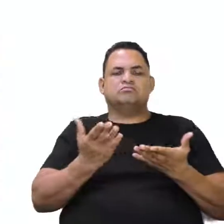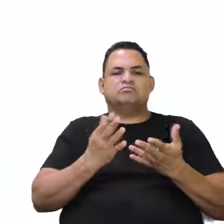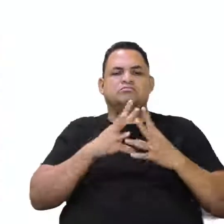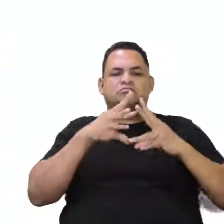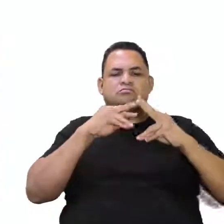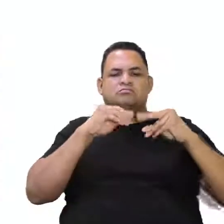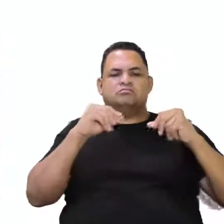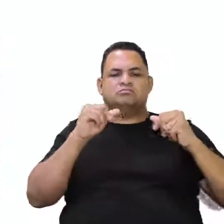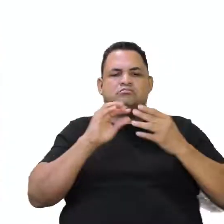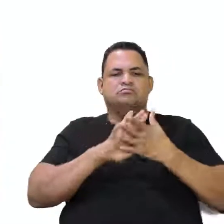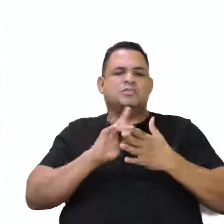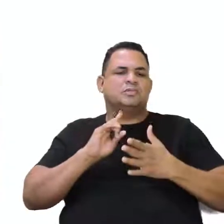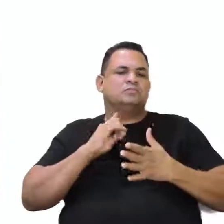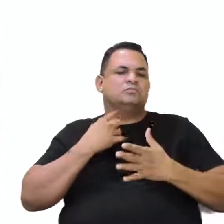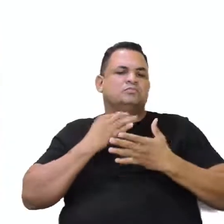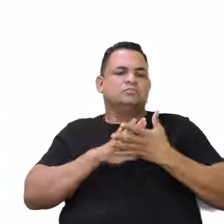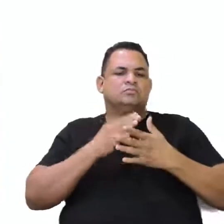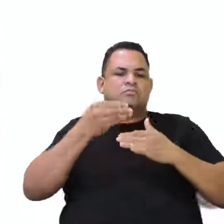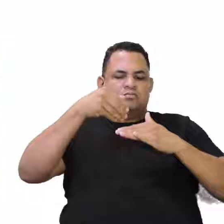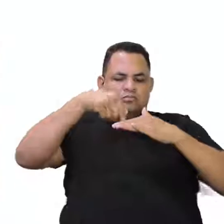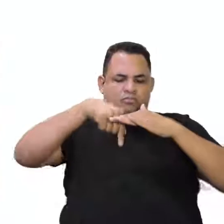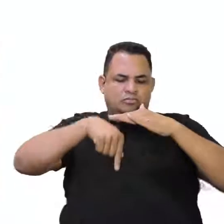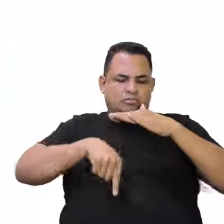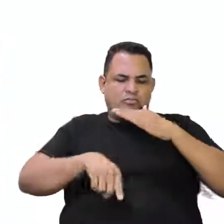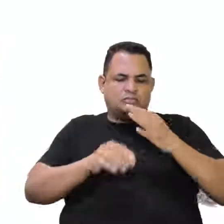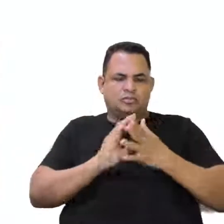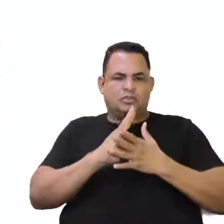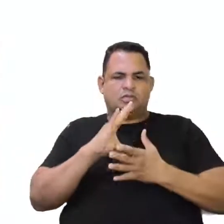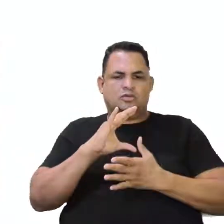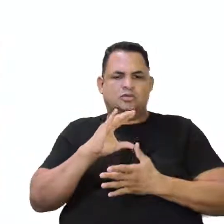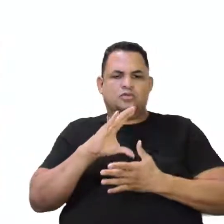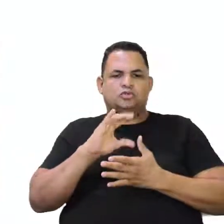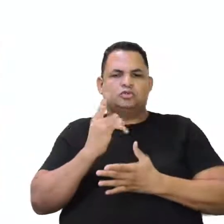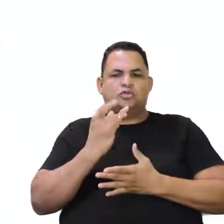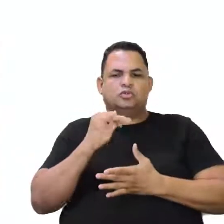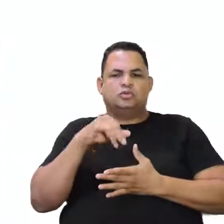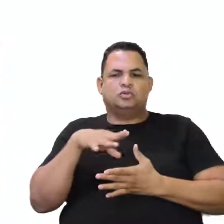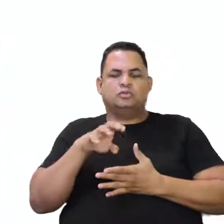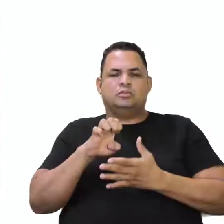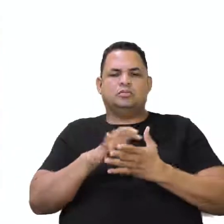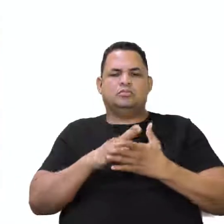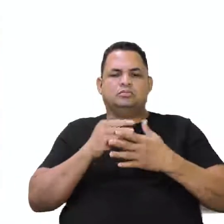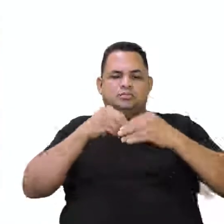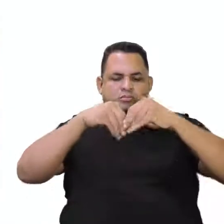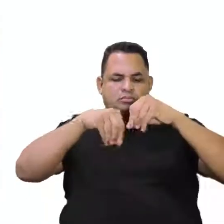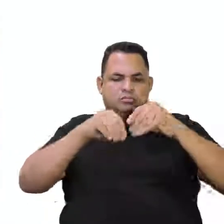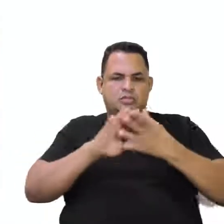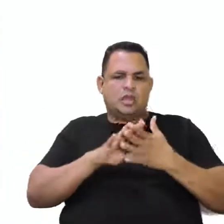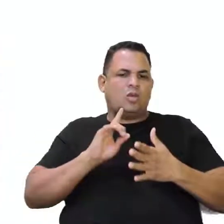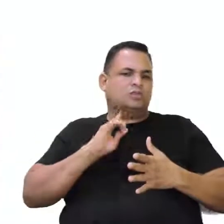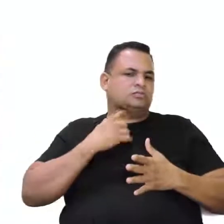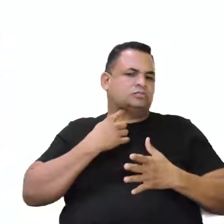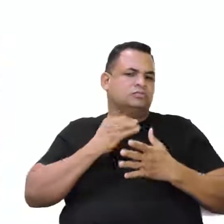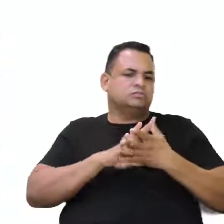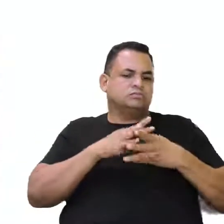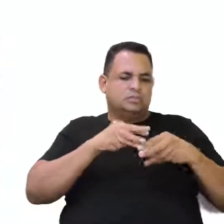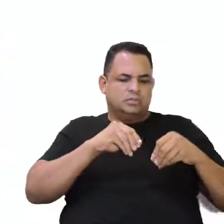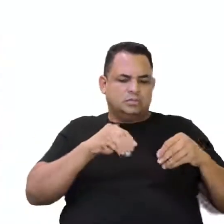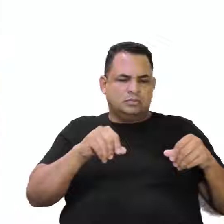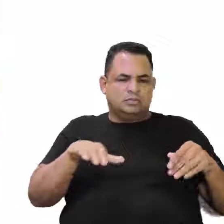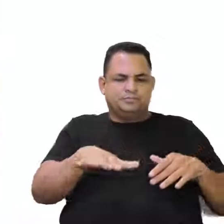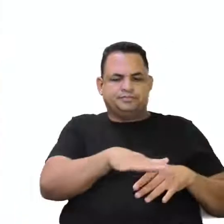aí vai contaminar, consequentemente, né, aquele chorume, contaminar o solo,